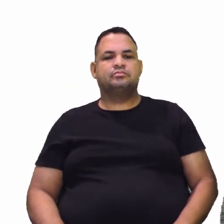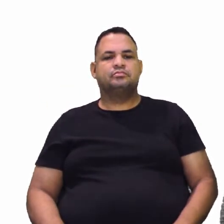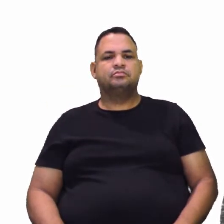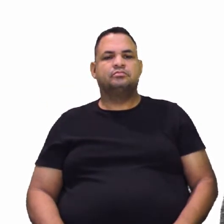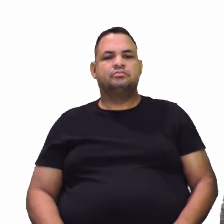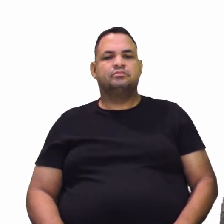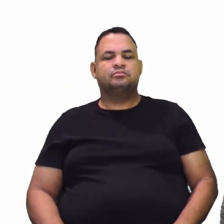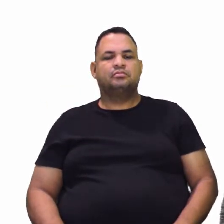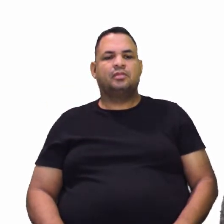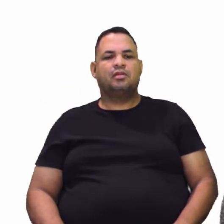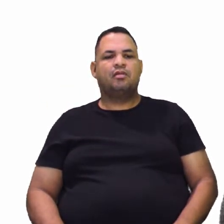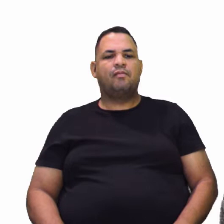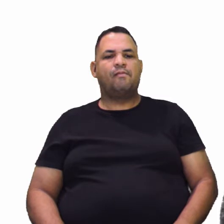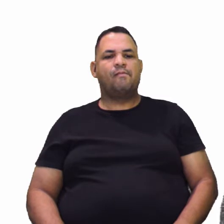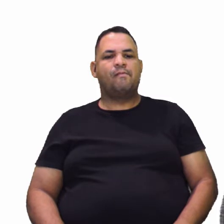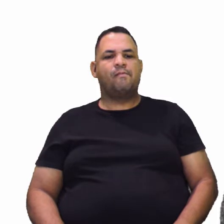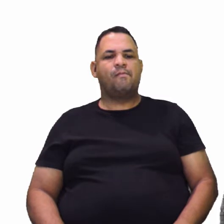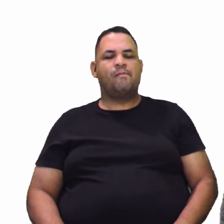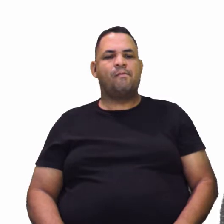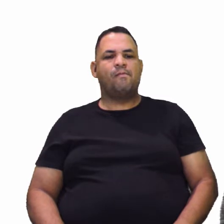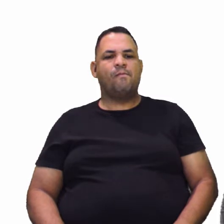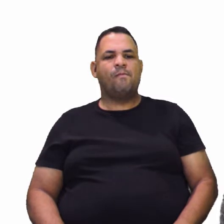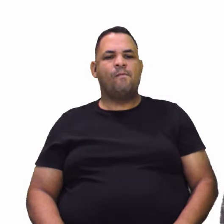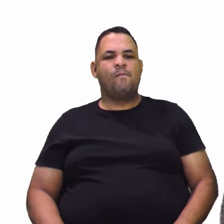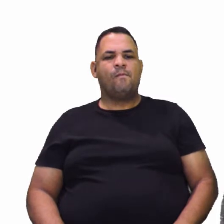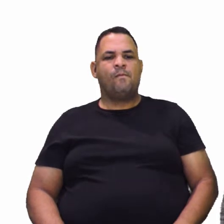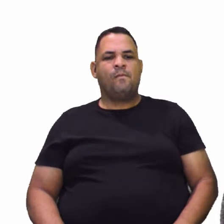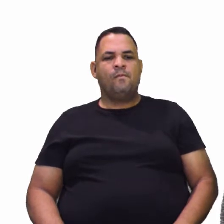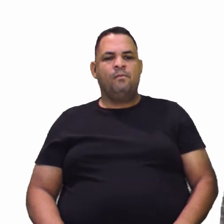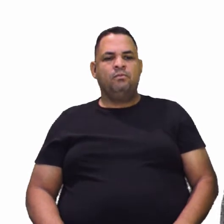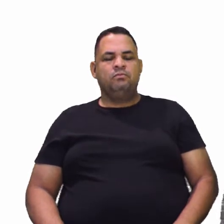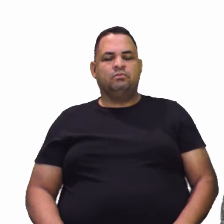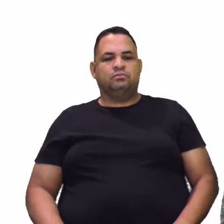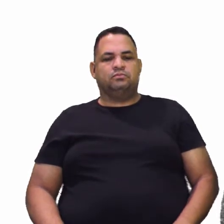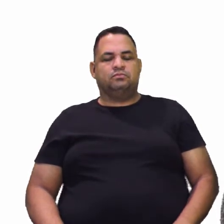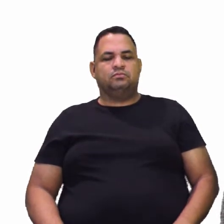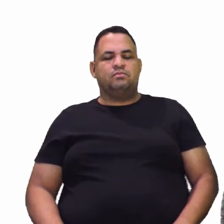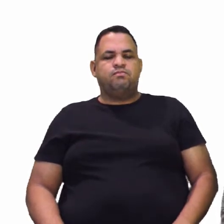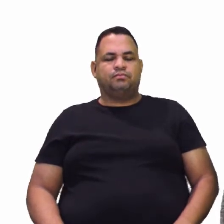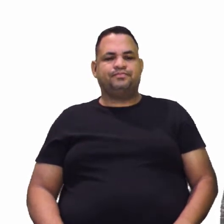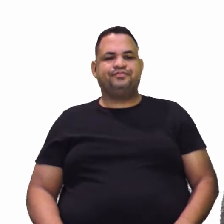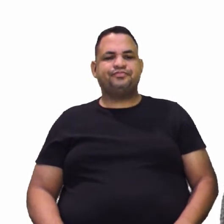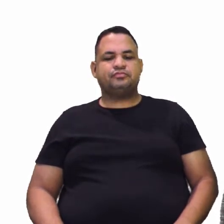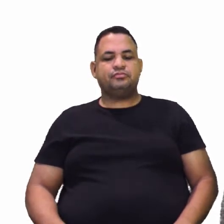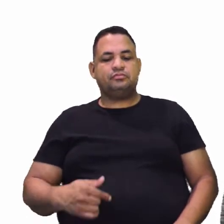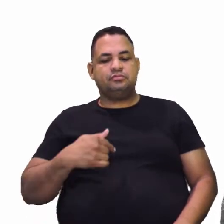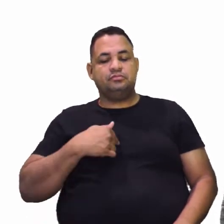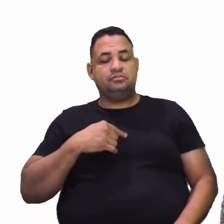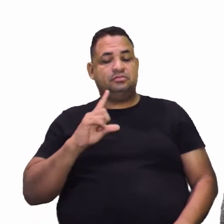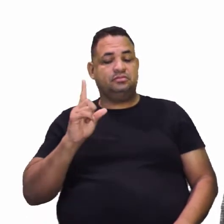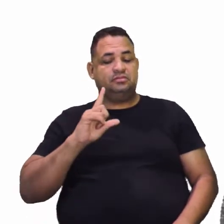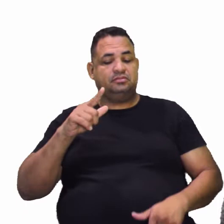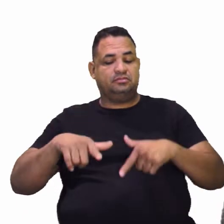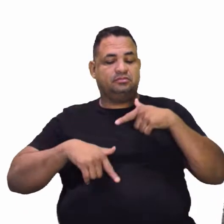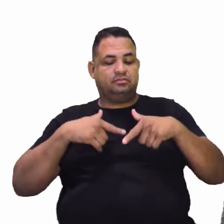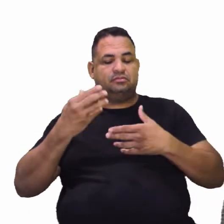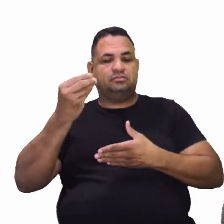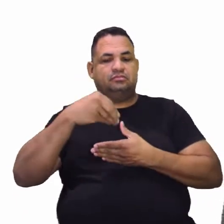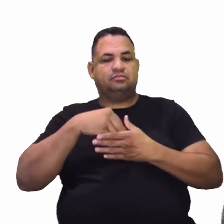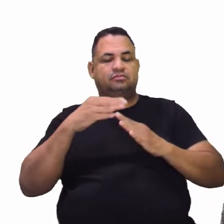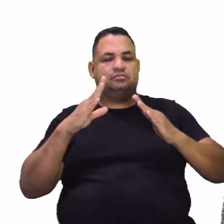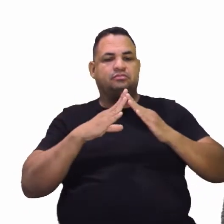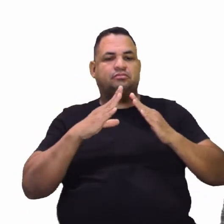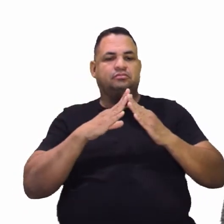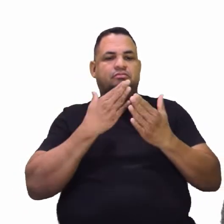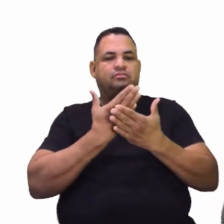final, ou bem em cima, né? Então, don't. Então, I do not work at school. Eu não trabalho na escola. É